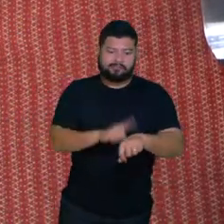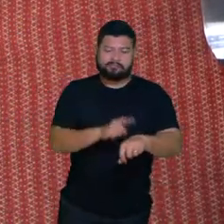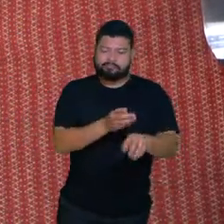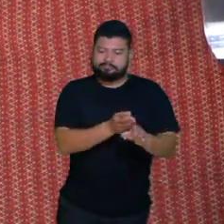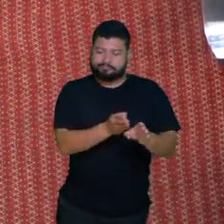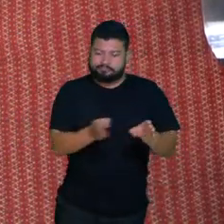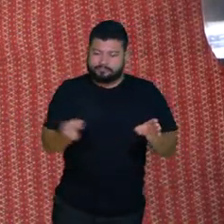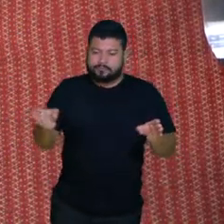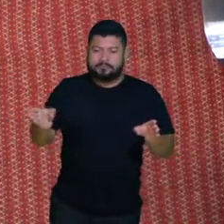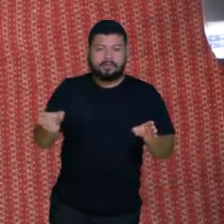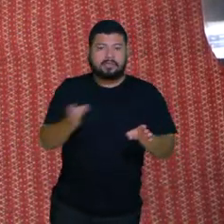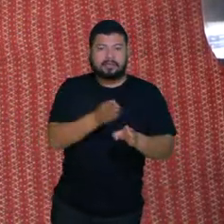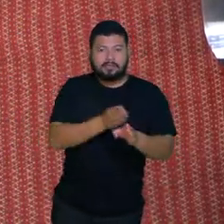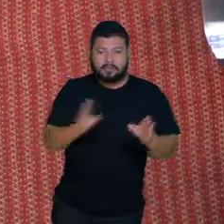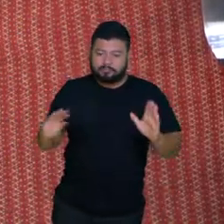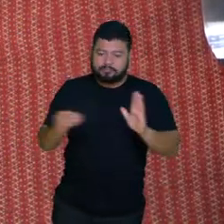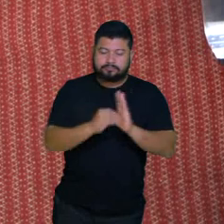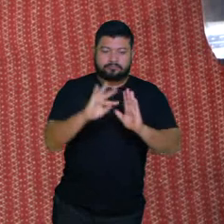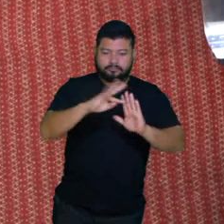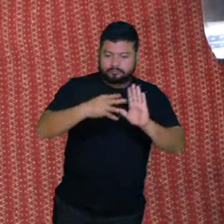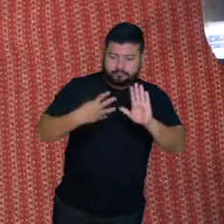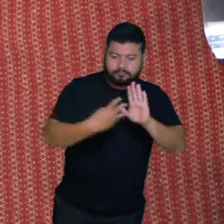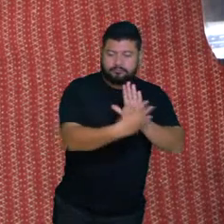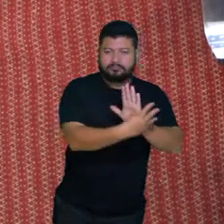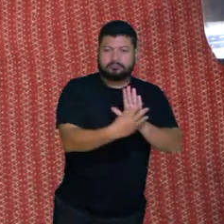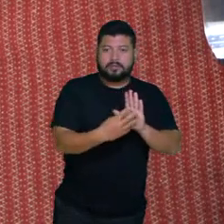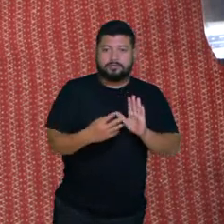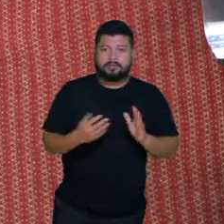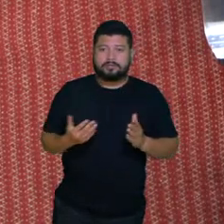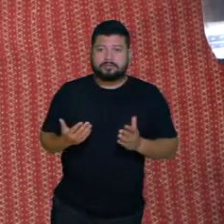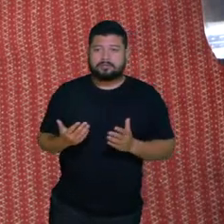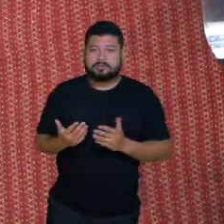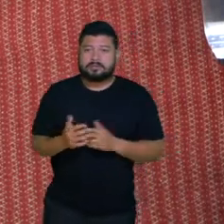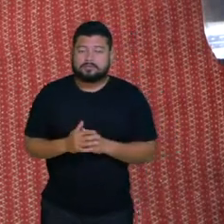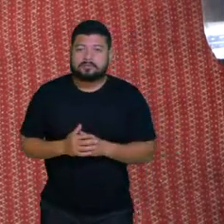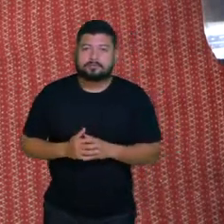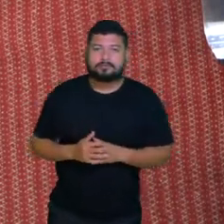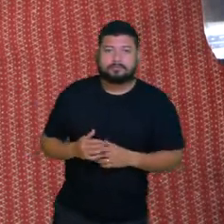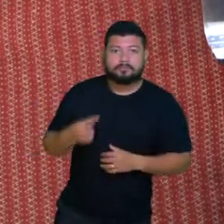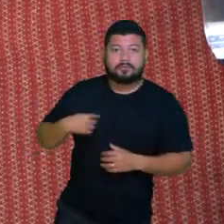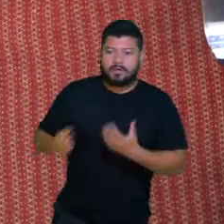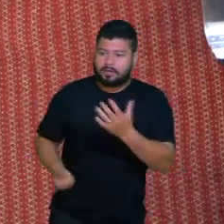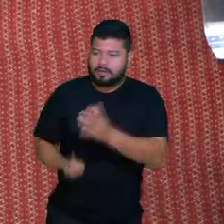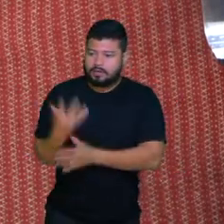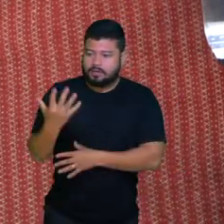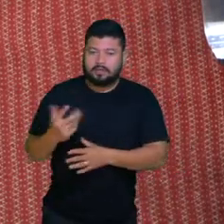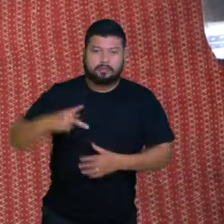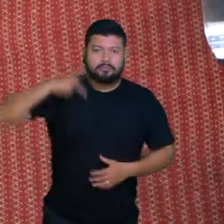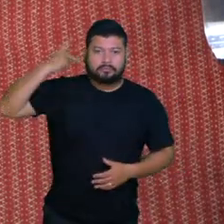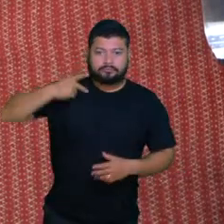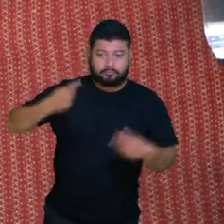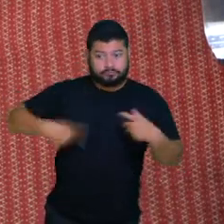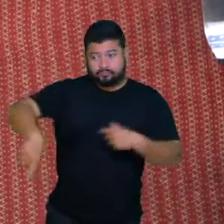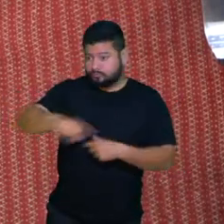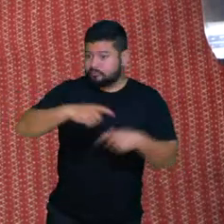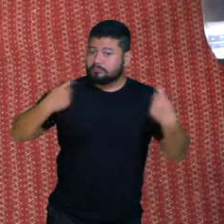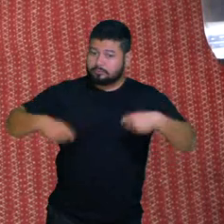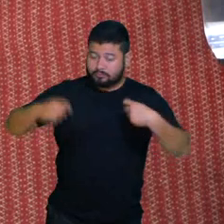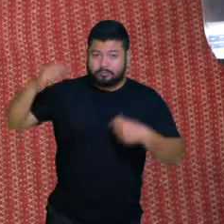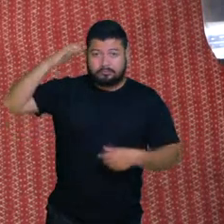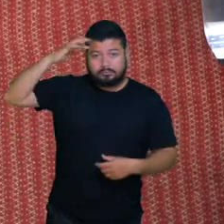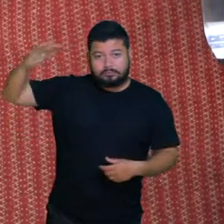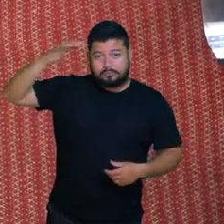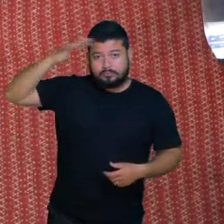no calendário E aí já que vamos construir essa política nós temos que pensar nisso em relação à